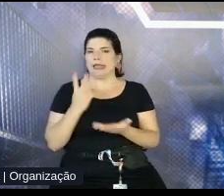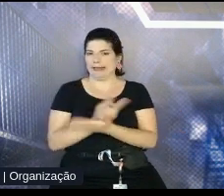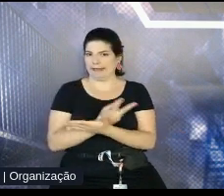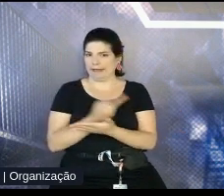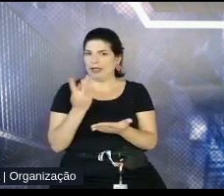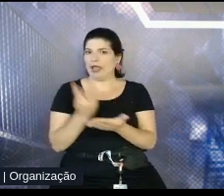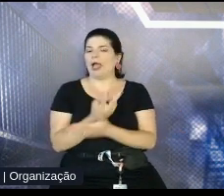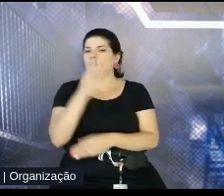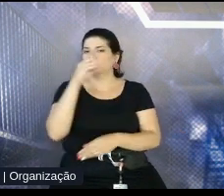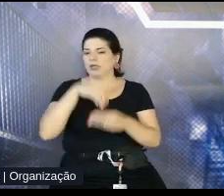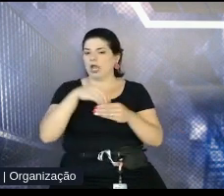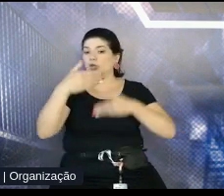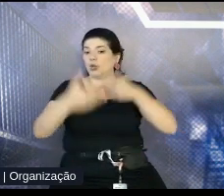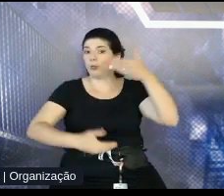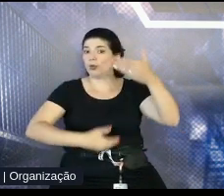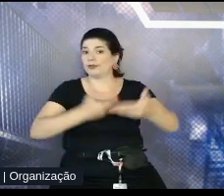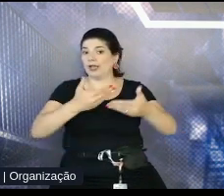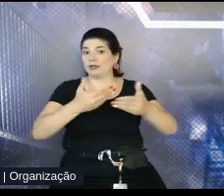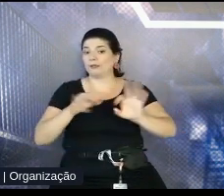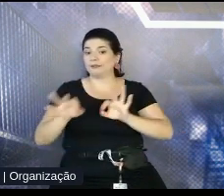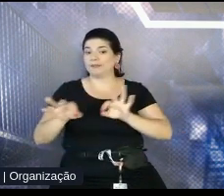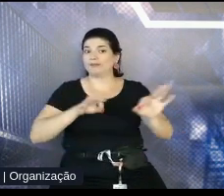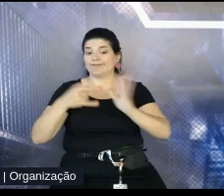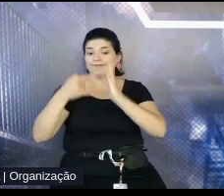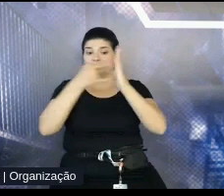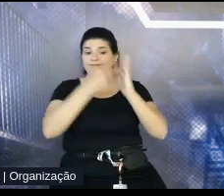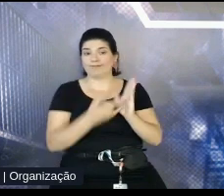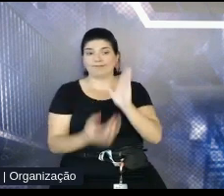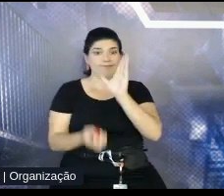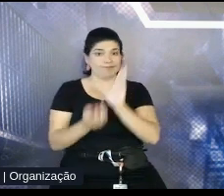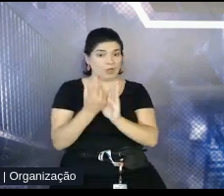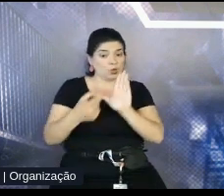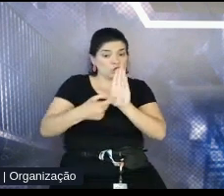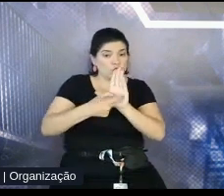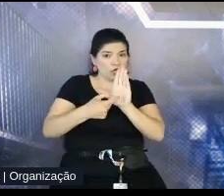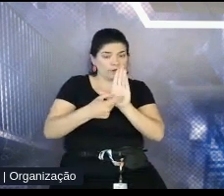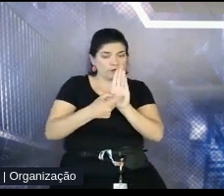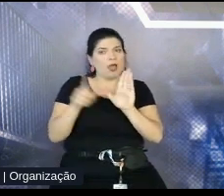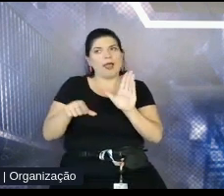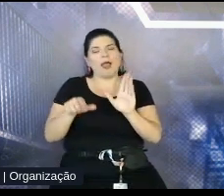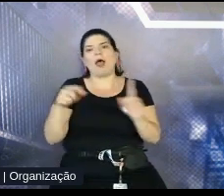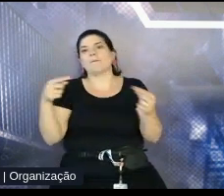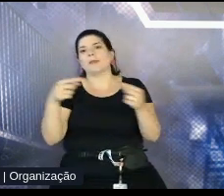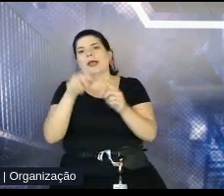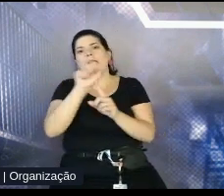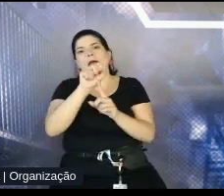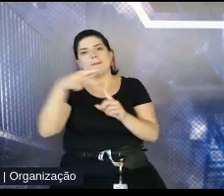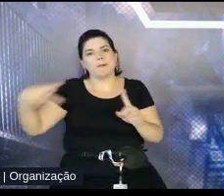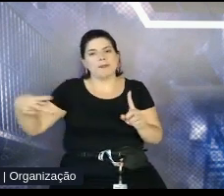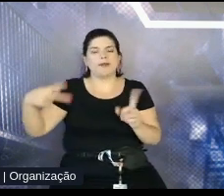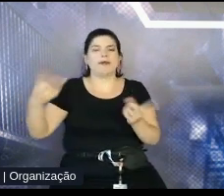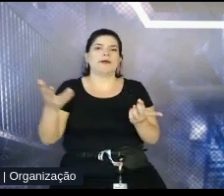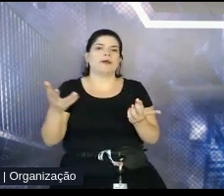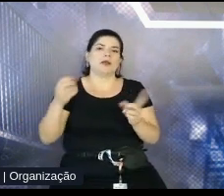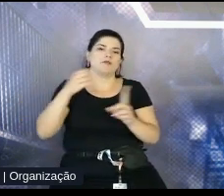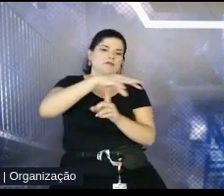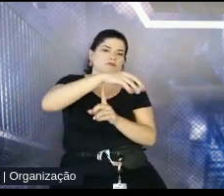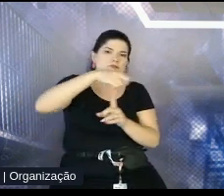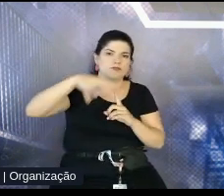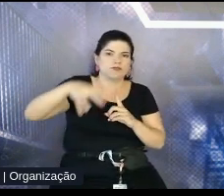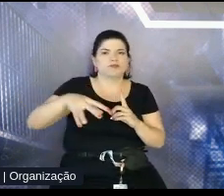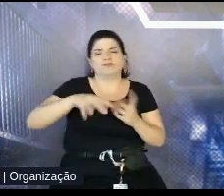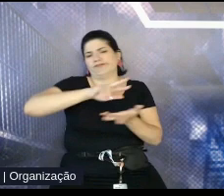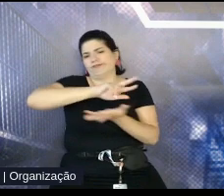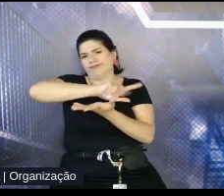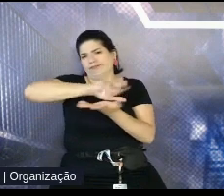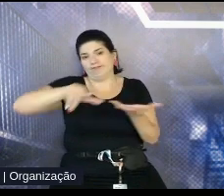dentro desse processo de desenvolvimento de softwares. E aí, softwares incluindo aplicativos, sites web, aplicações standalone, então